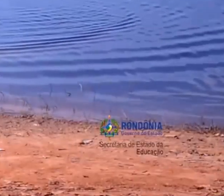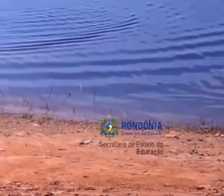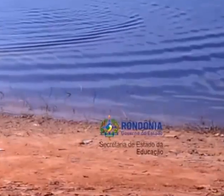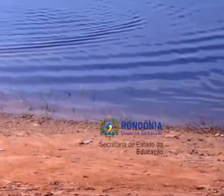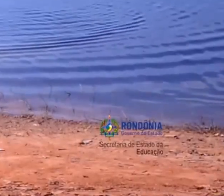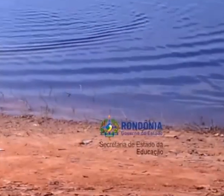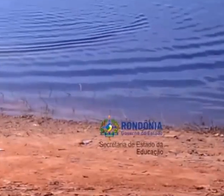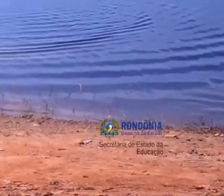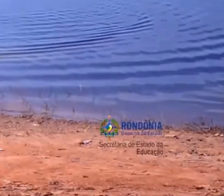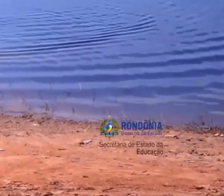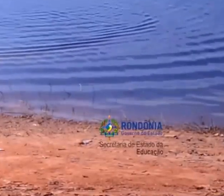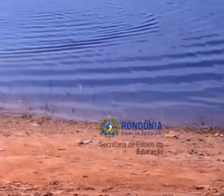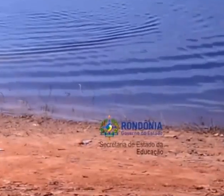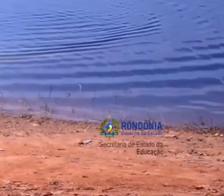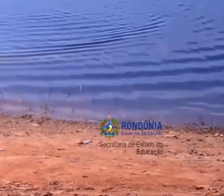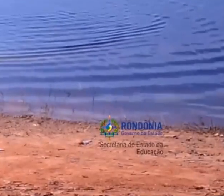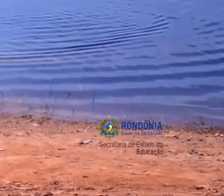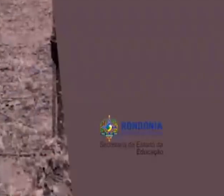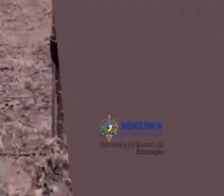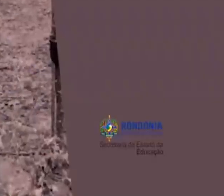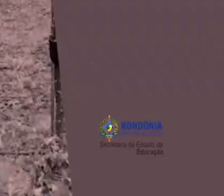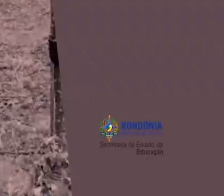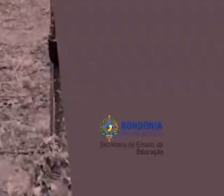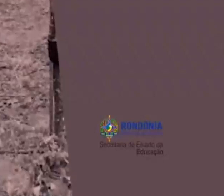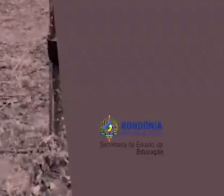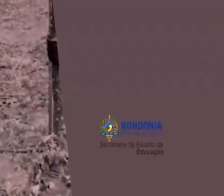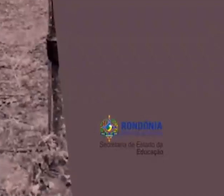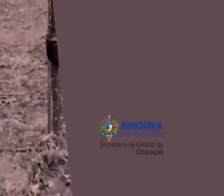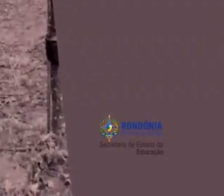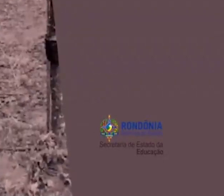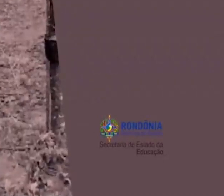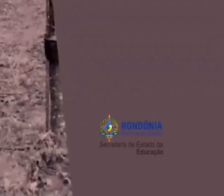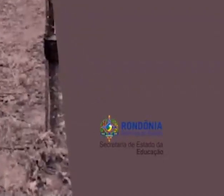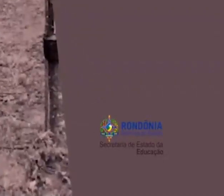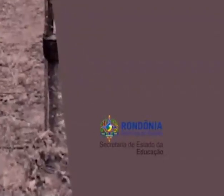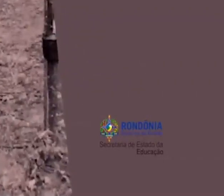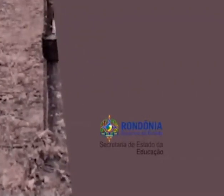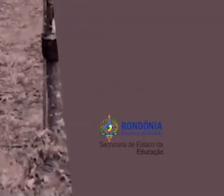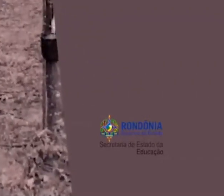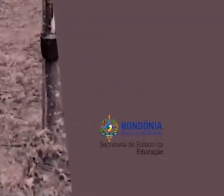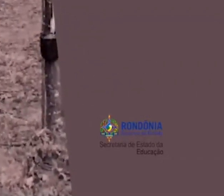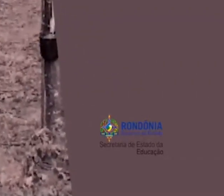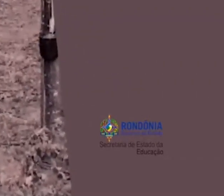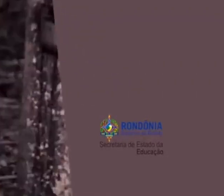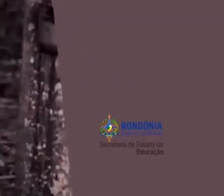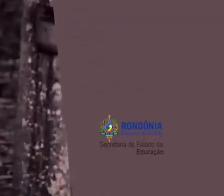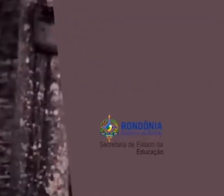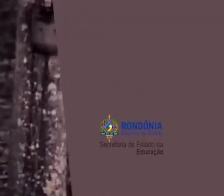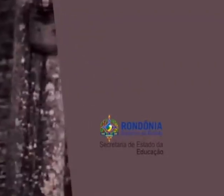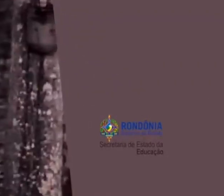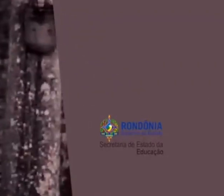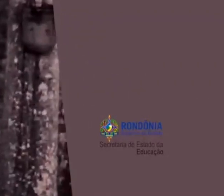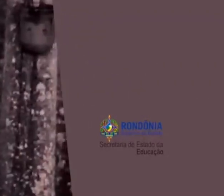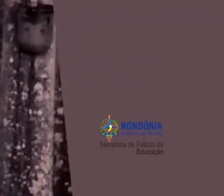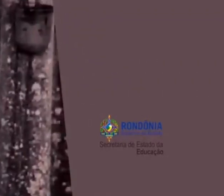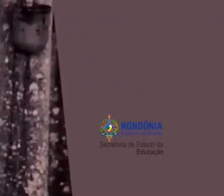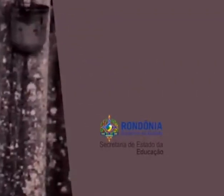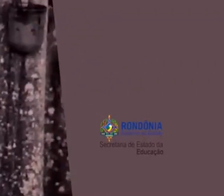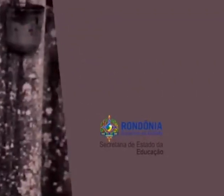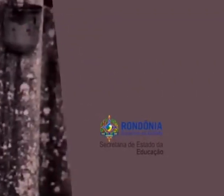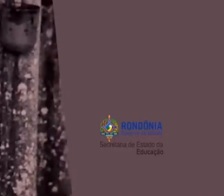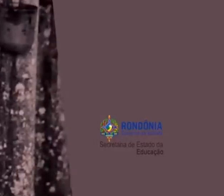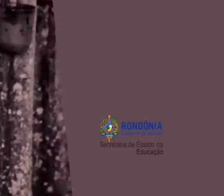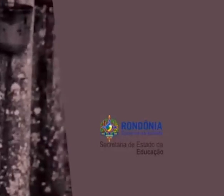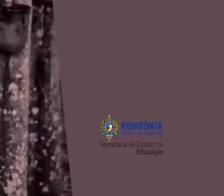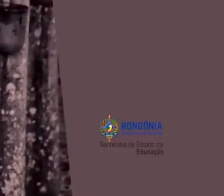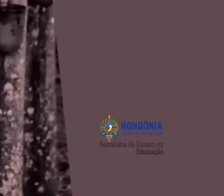Até os anos finais do século XIX, a região constituía-se apenas de alguns seringais, sem nenhuma povoação